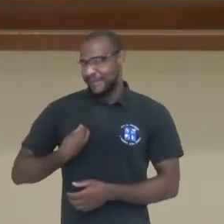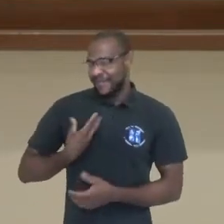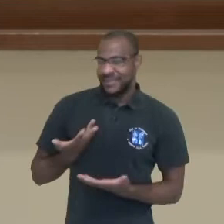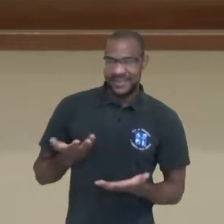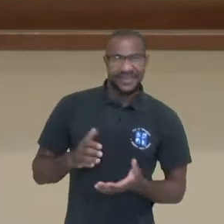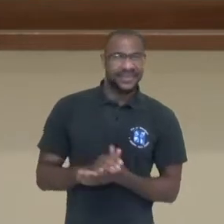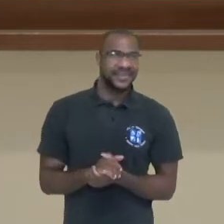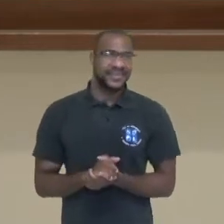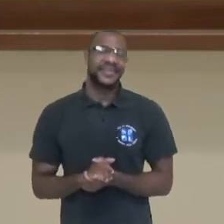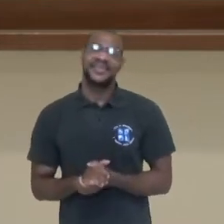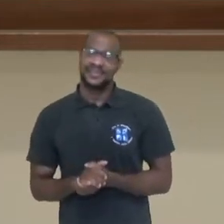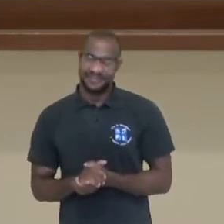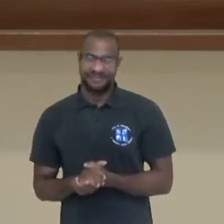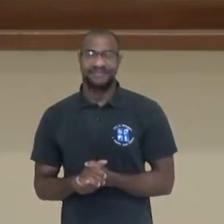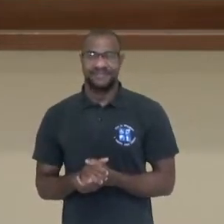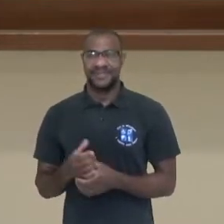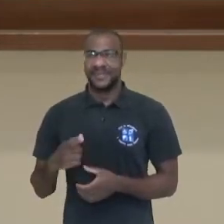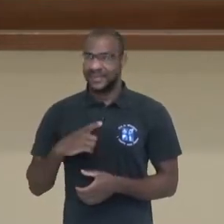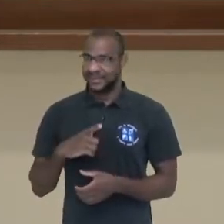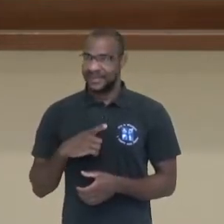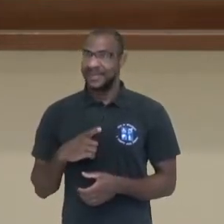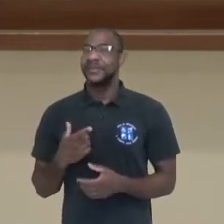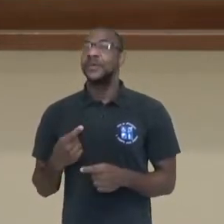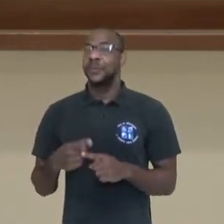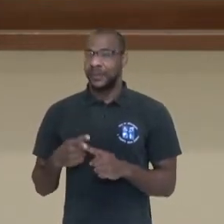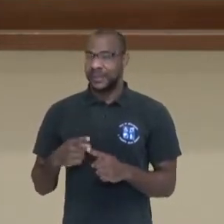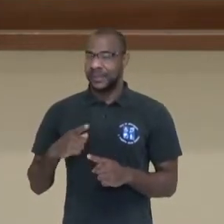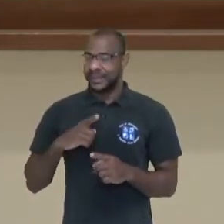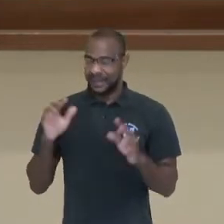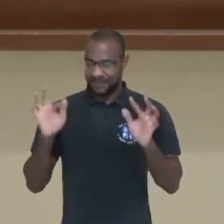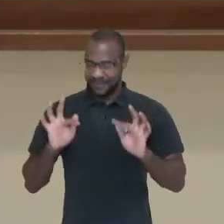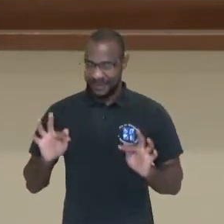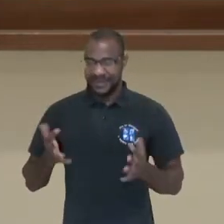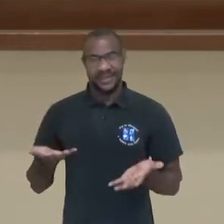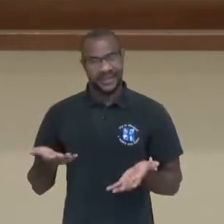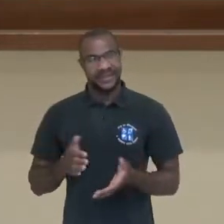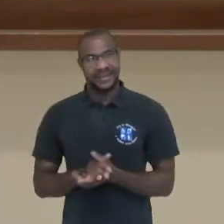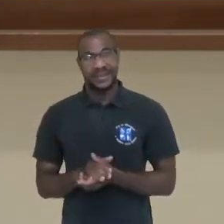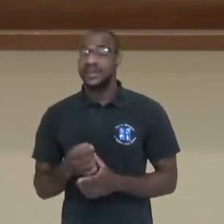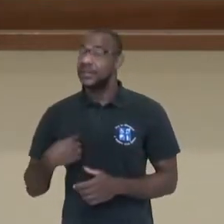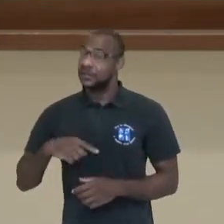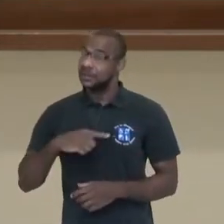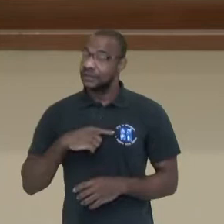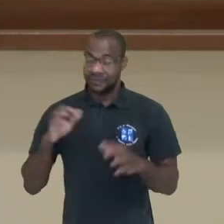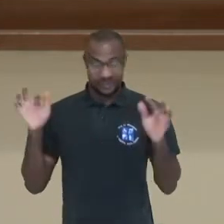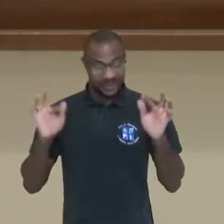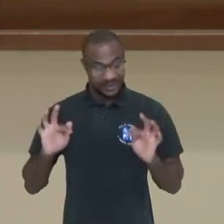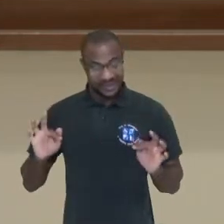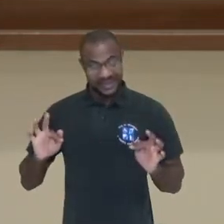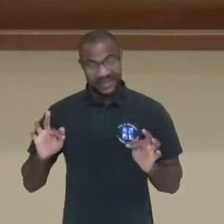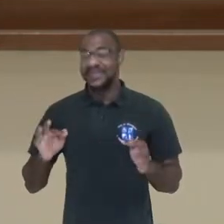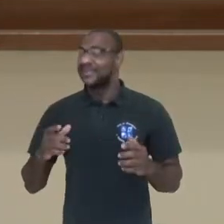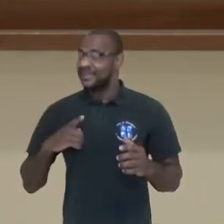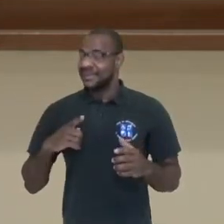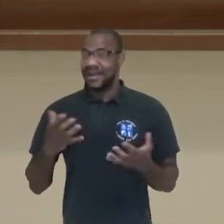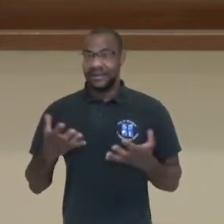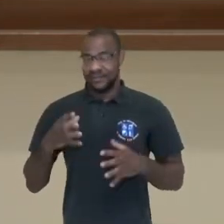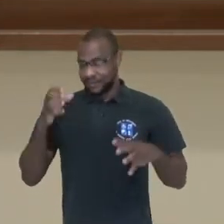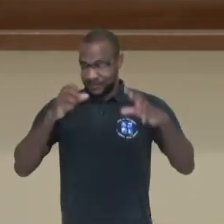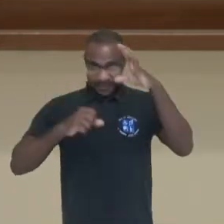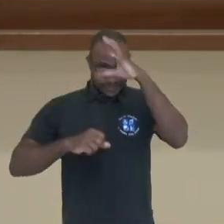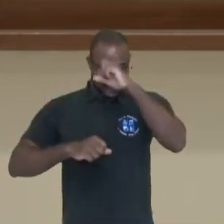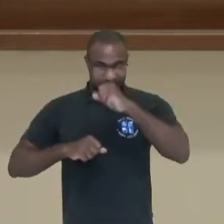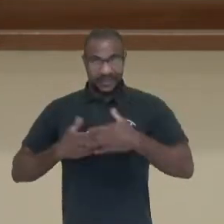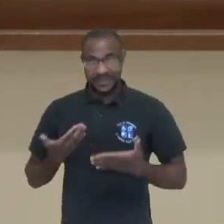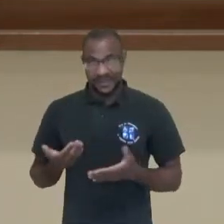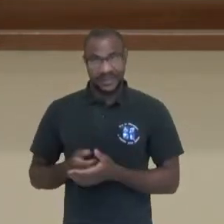temos motivos para sermos felizes, ok? E porque somos felizes demais, vamos aprender um pouco sobre plano cartesiano.